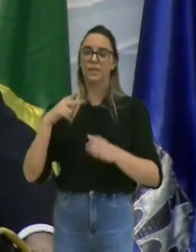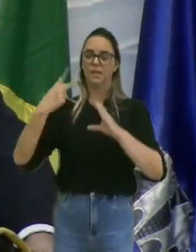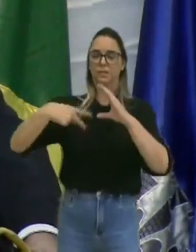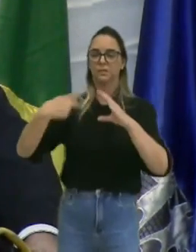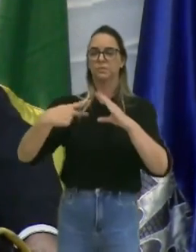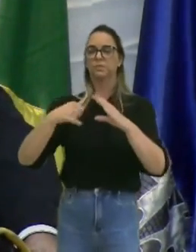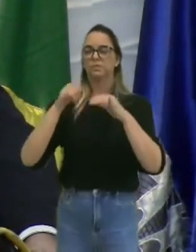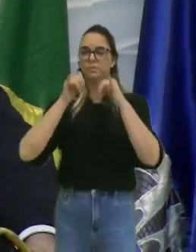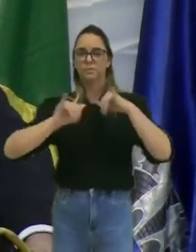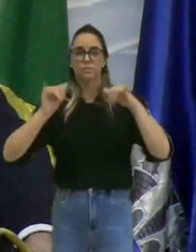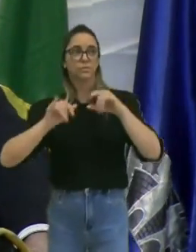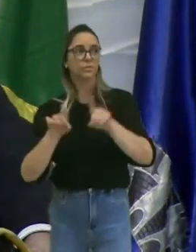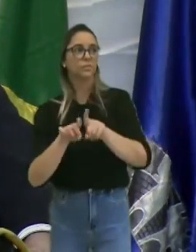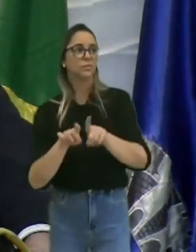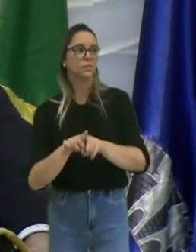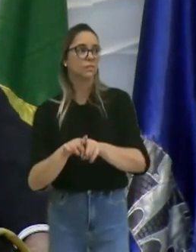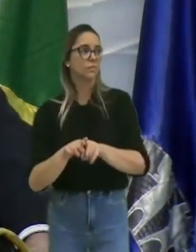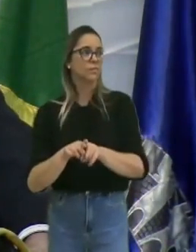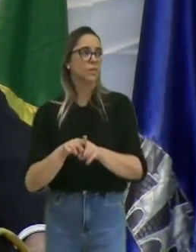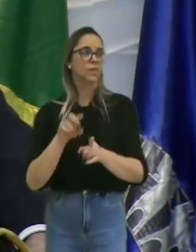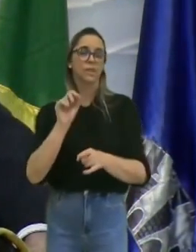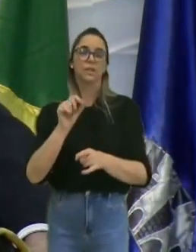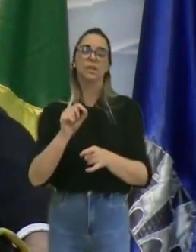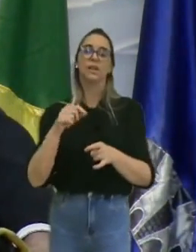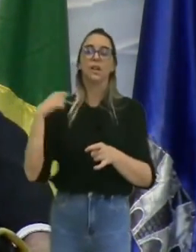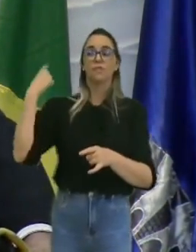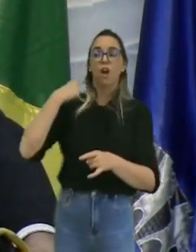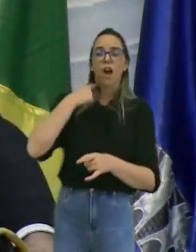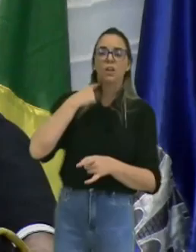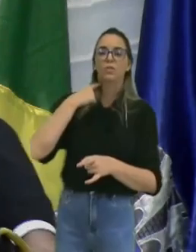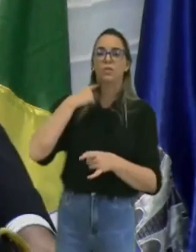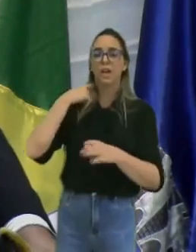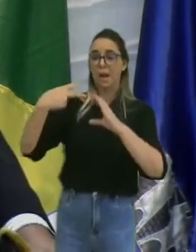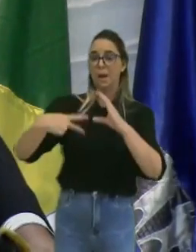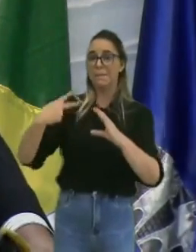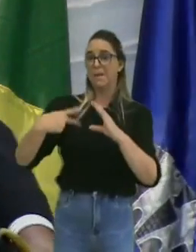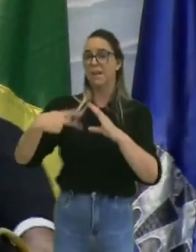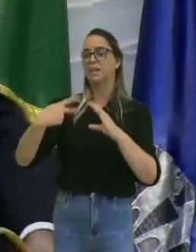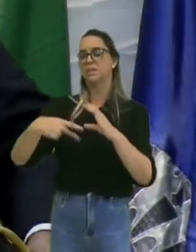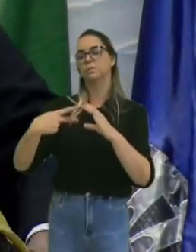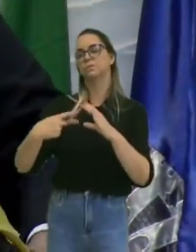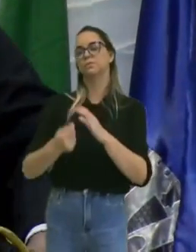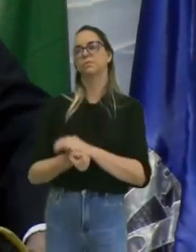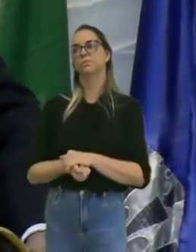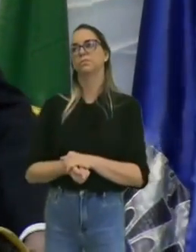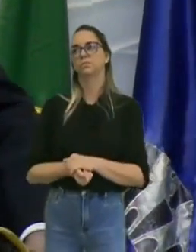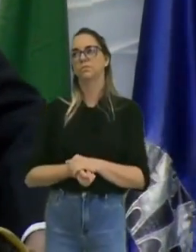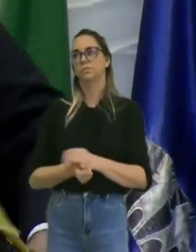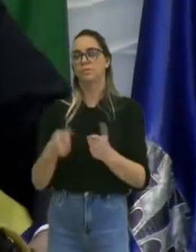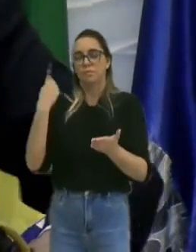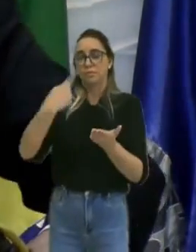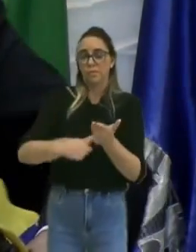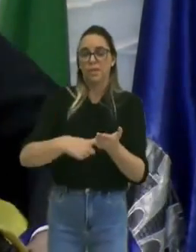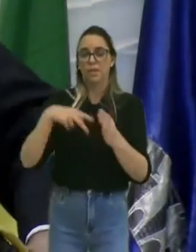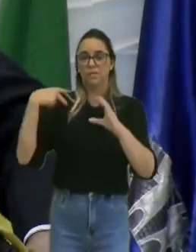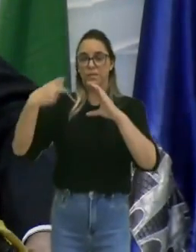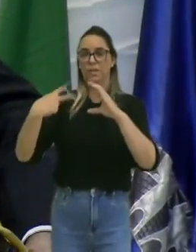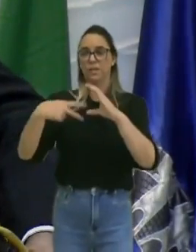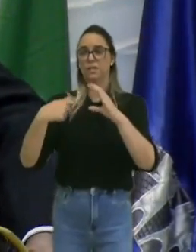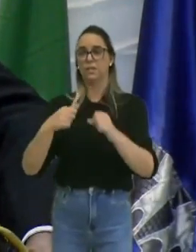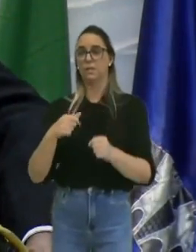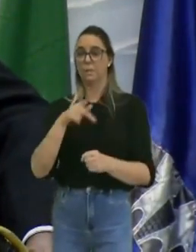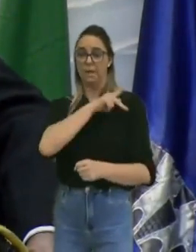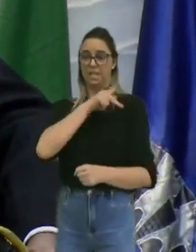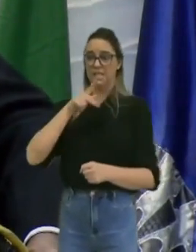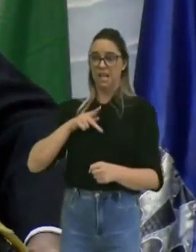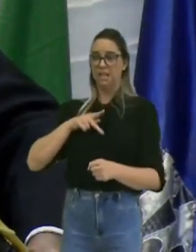quê? Que acompanhou um advogado da Câmara. O advogado da Câmara, quem contratou o advogado da Câmara é o presidente da Câmara,